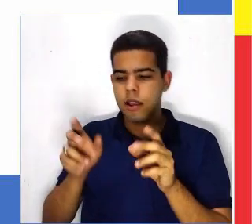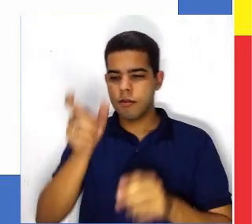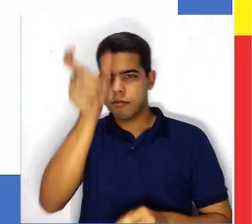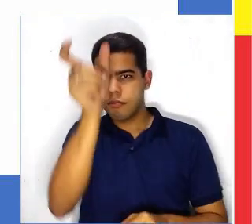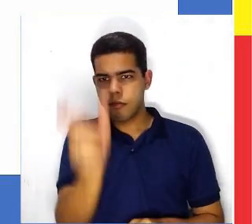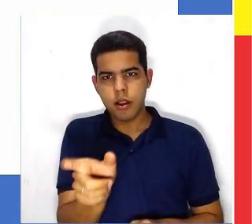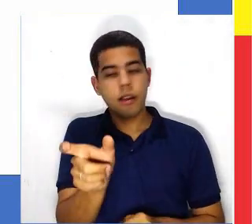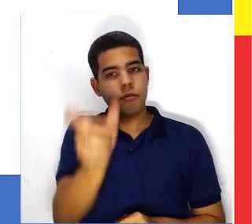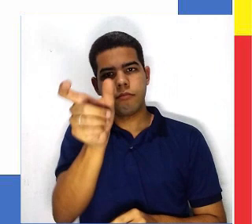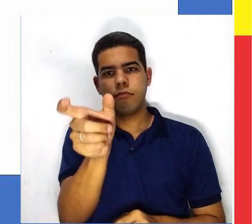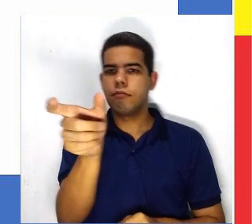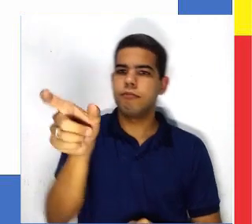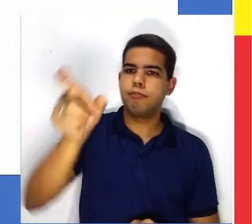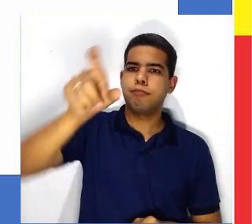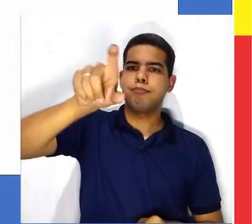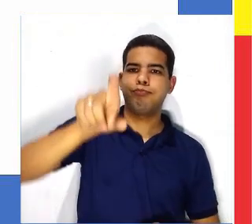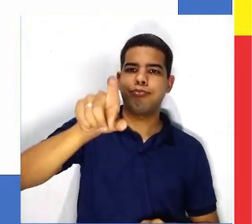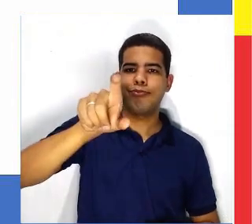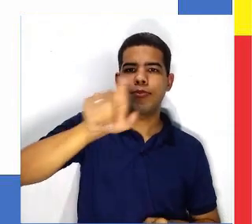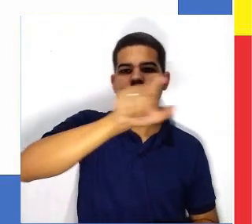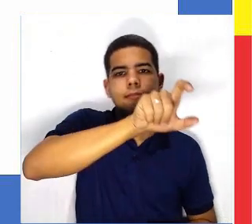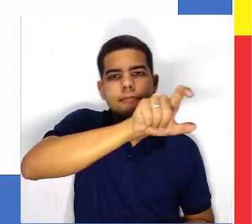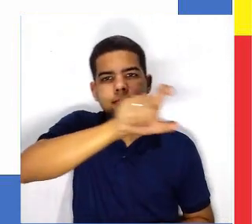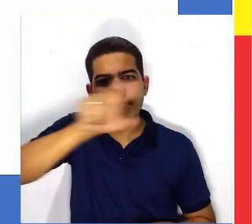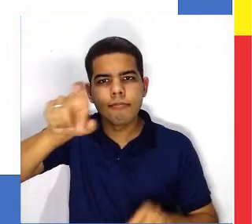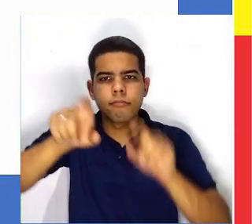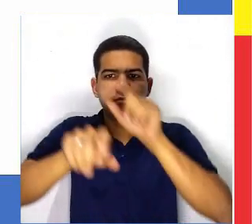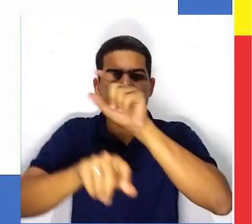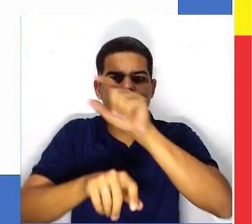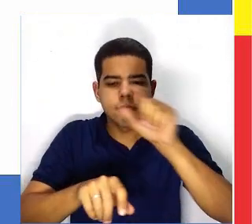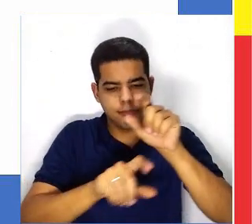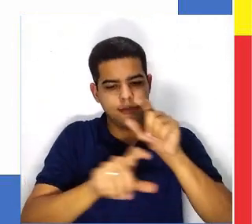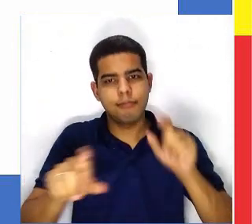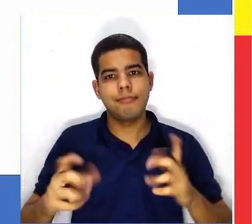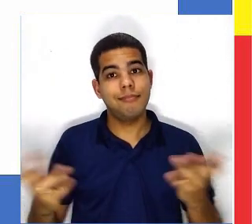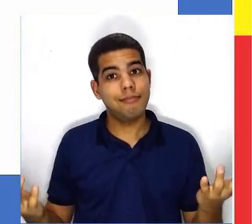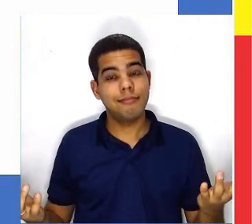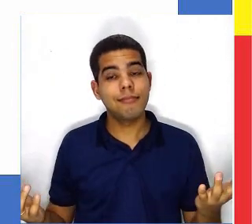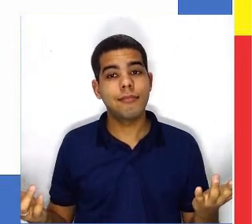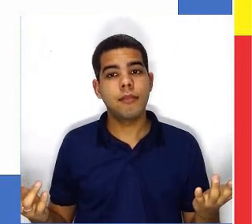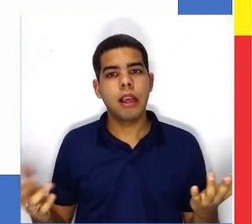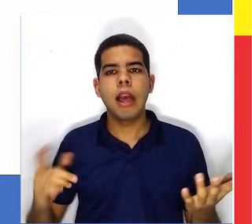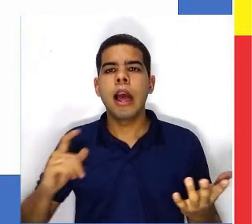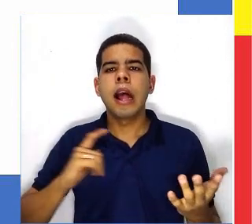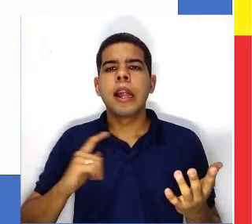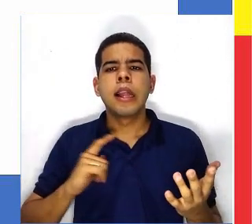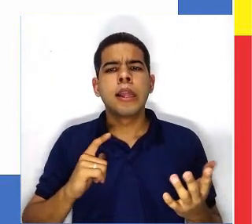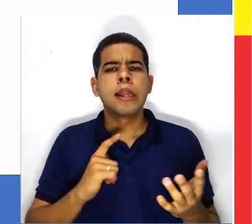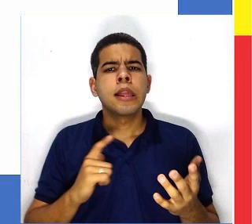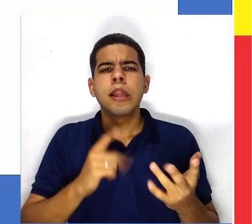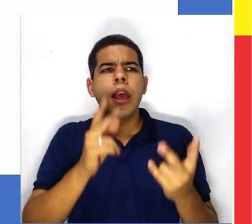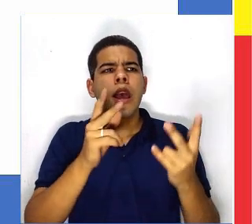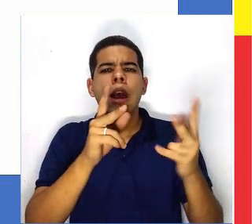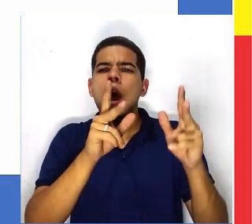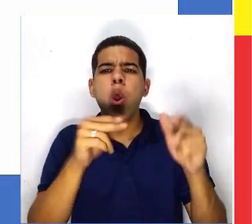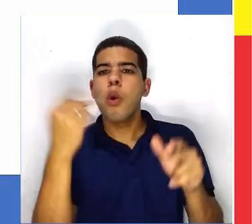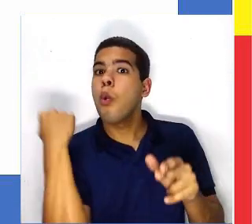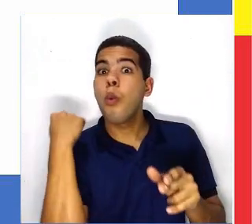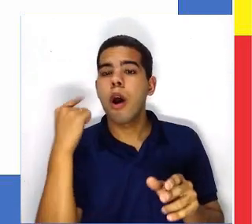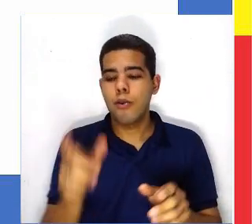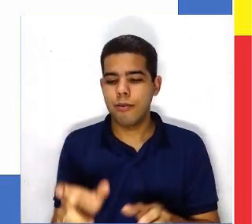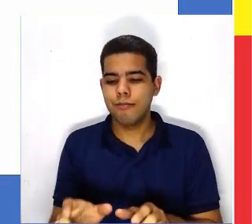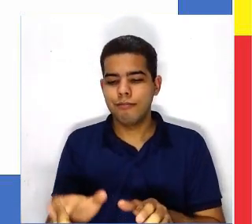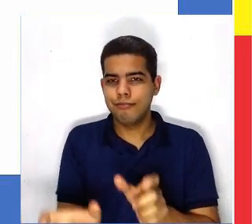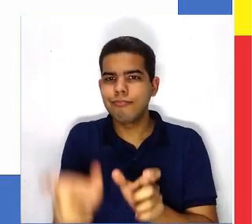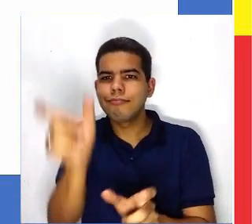posição vertical. Nesse caso, as barras se apresentam em posição horizontal. possuem basicamente a mesma função do gráfico